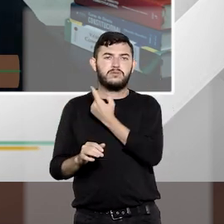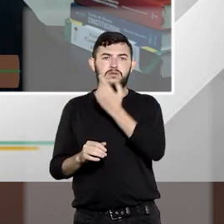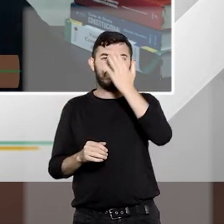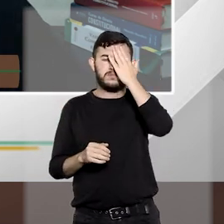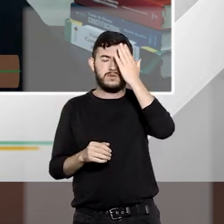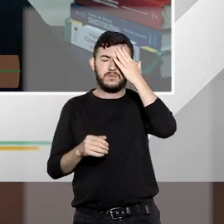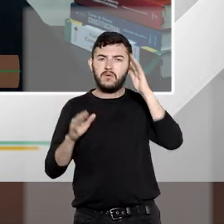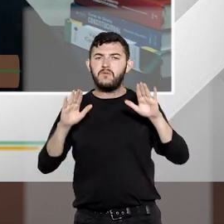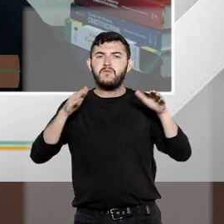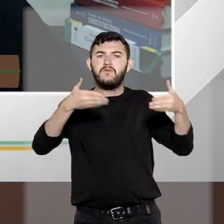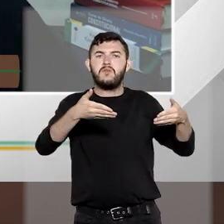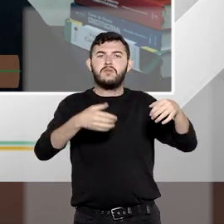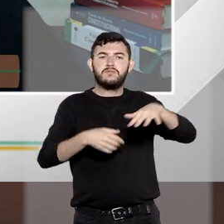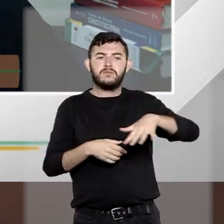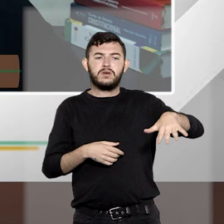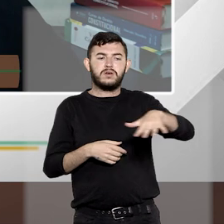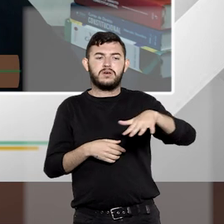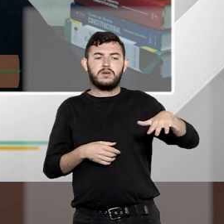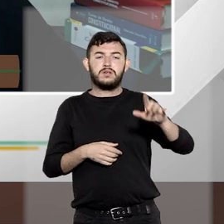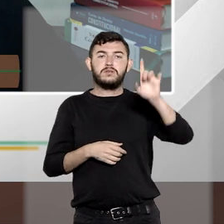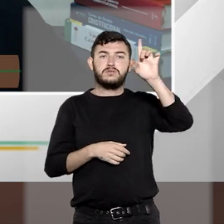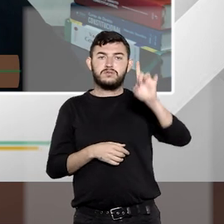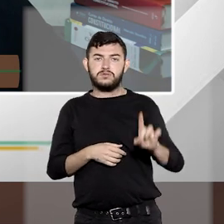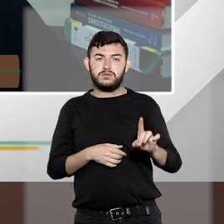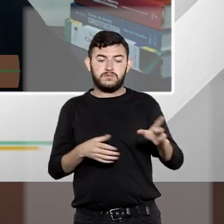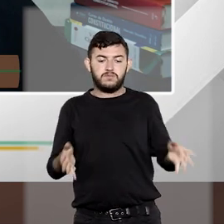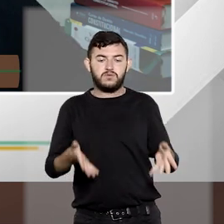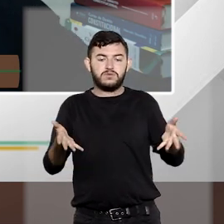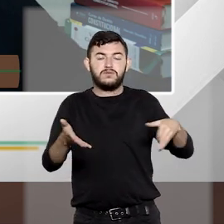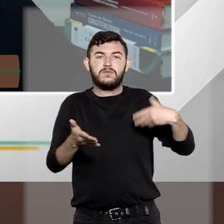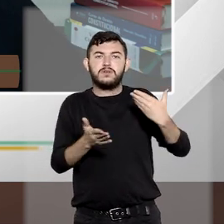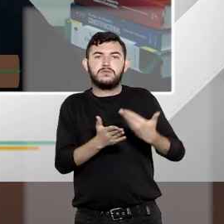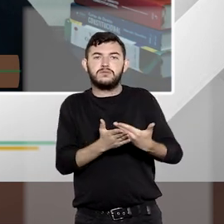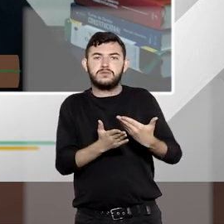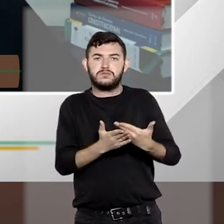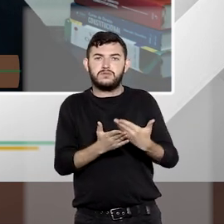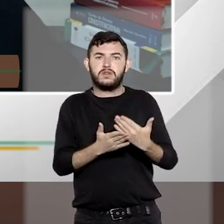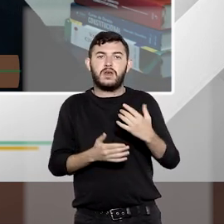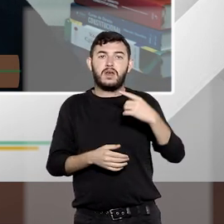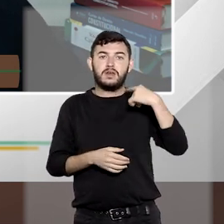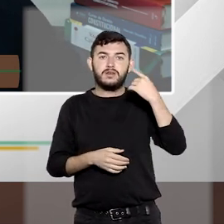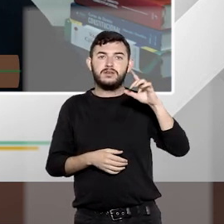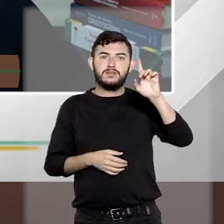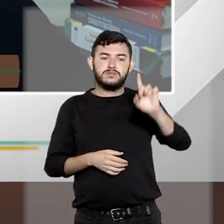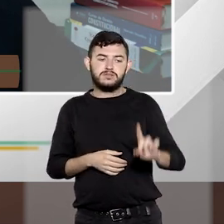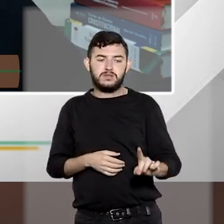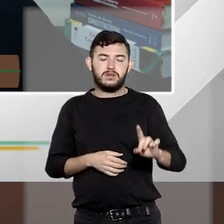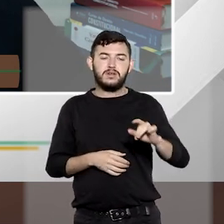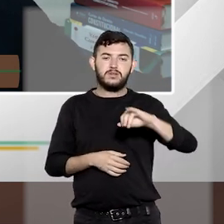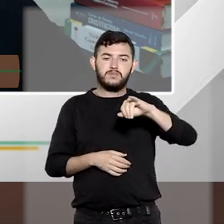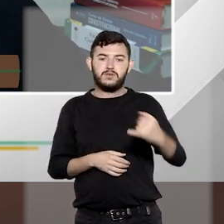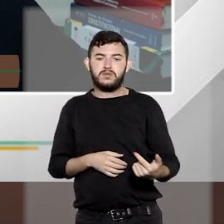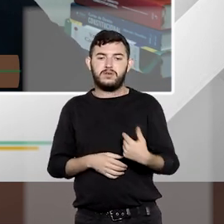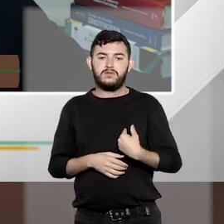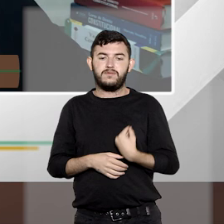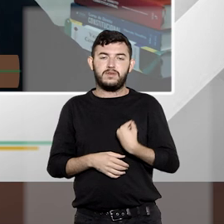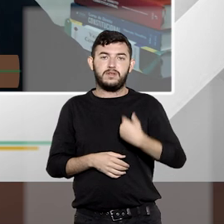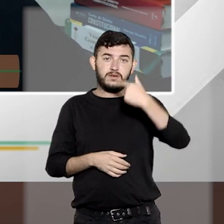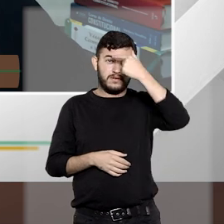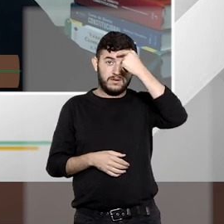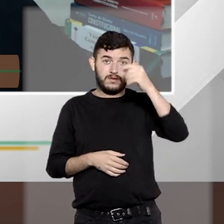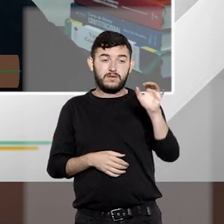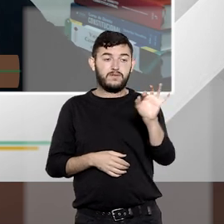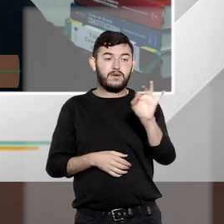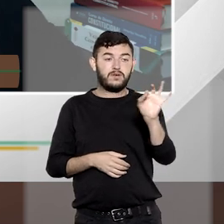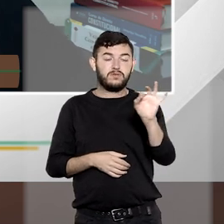para a área do direito, me motivaram ali a estudar, a ir para a área do direito, né? Foi quando, né, eu tive a oportunidade de ir para a faculdade, de estudar, de me